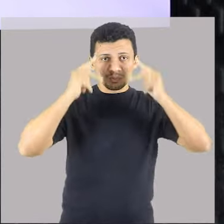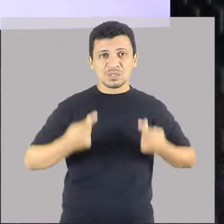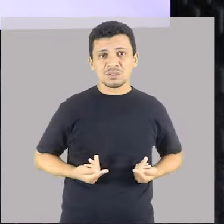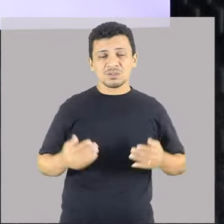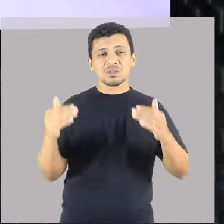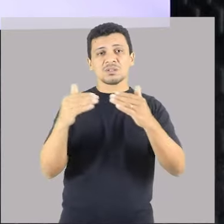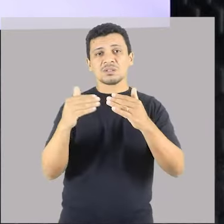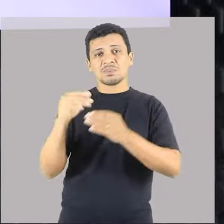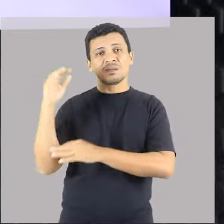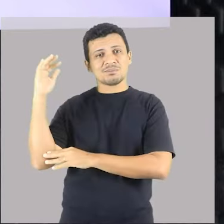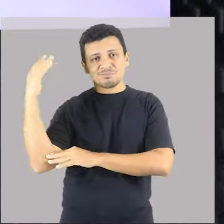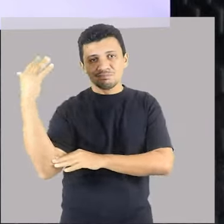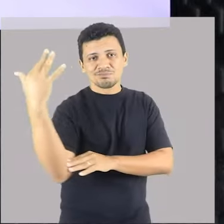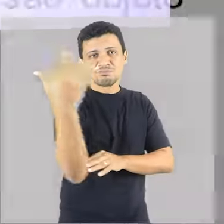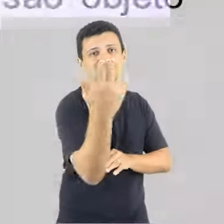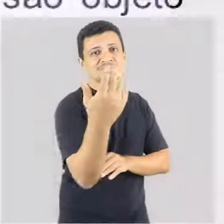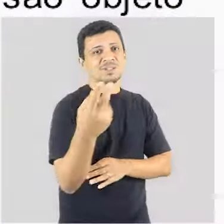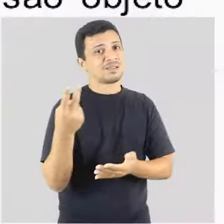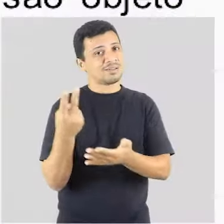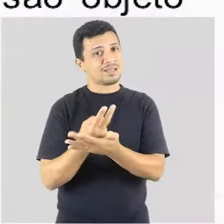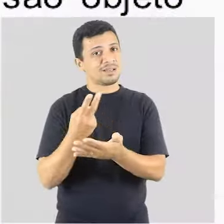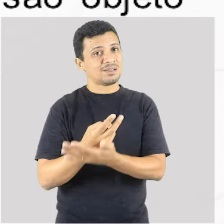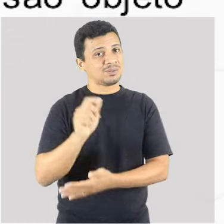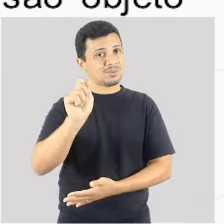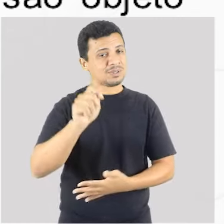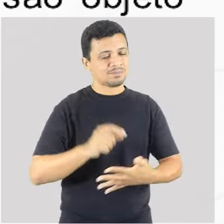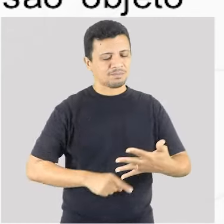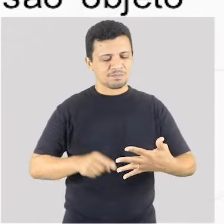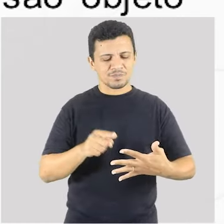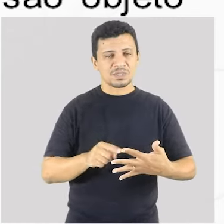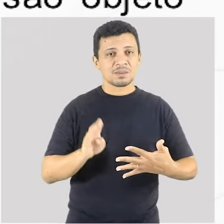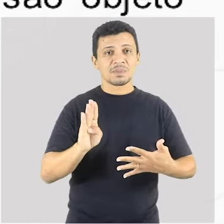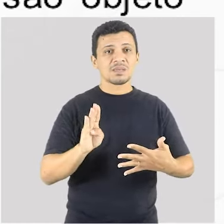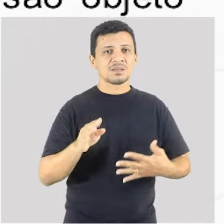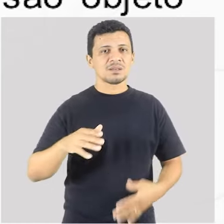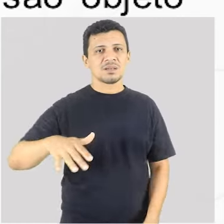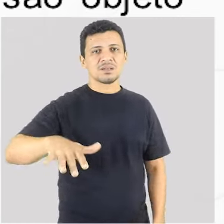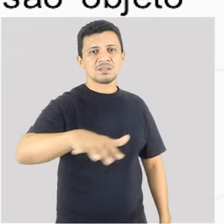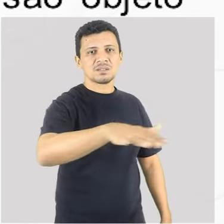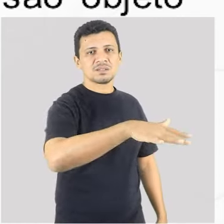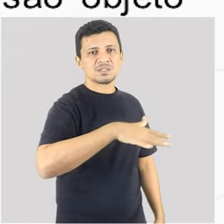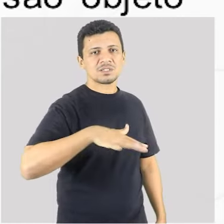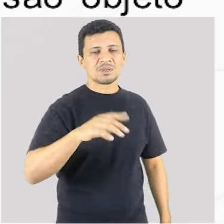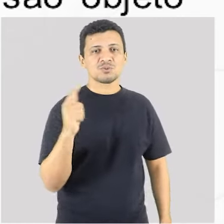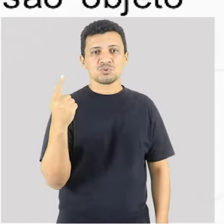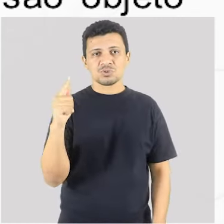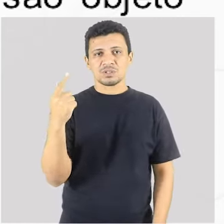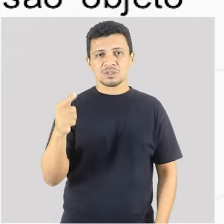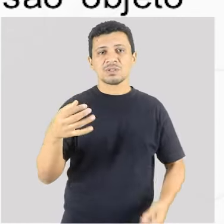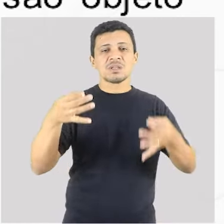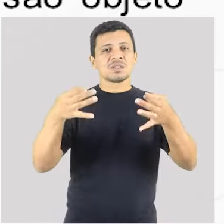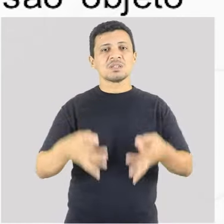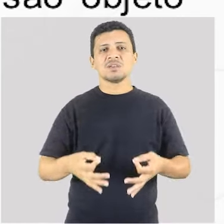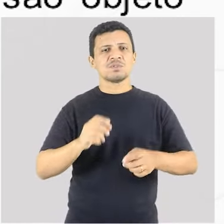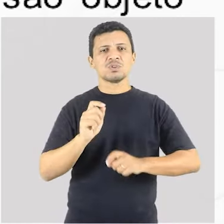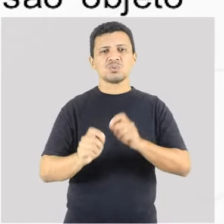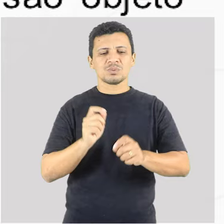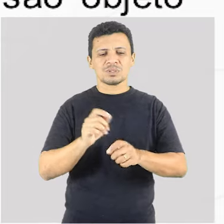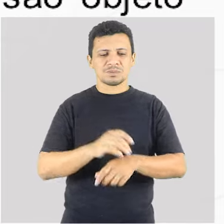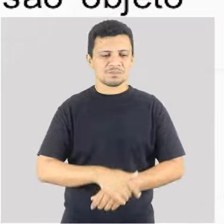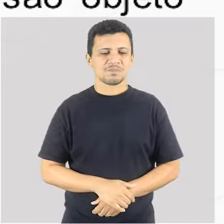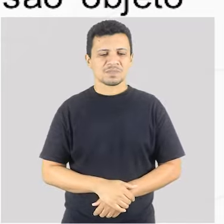a errada letra b o espaço geográfico ele define né o conceito define que o espaço